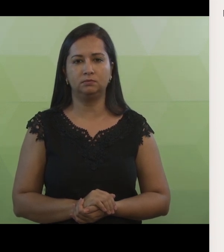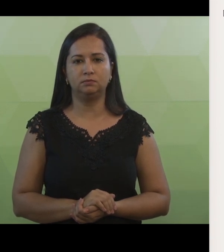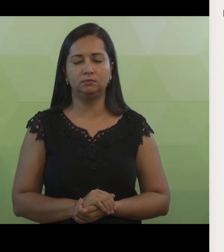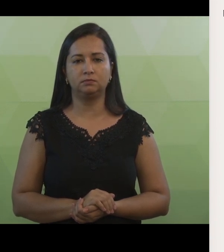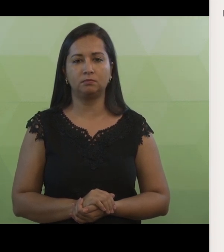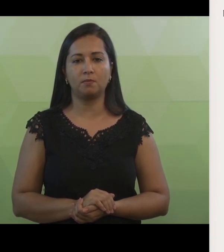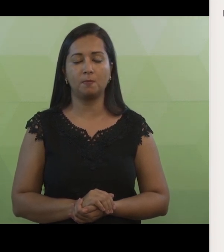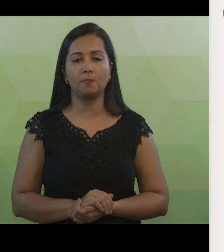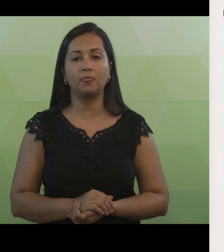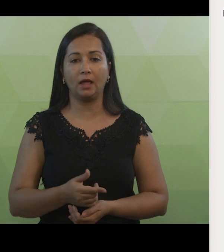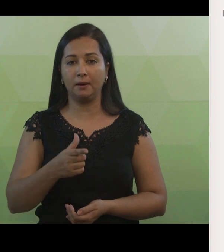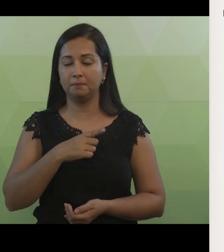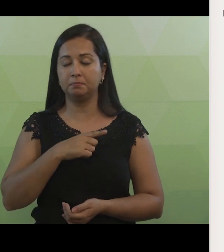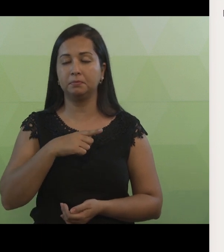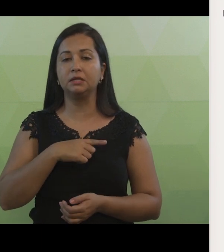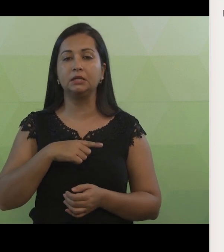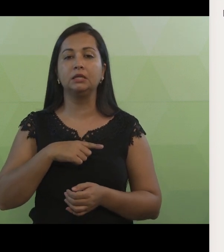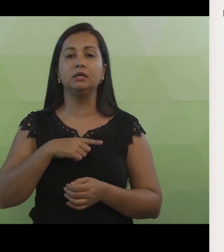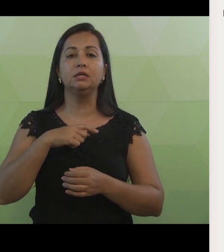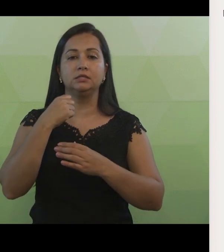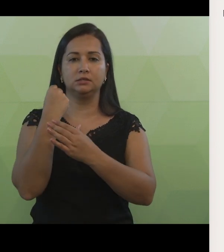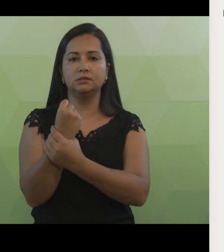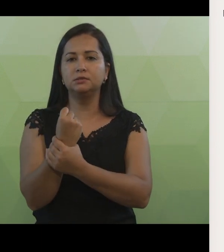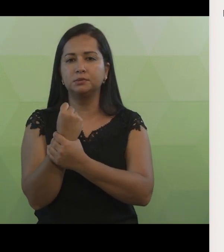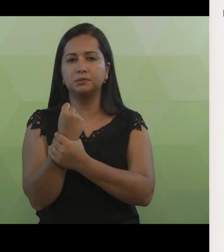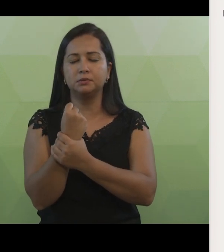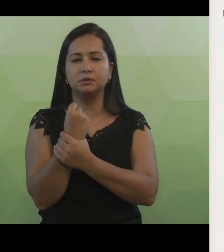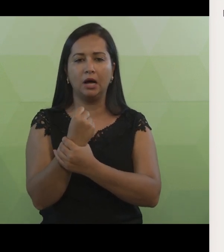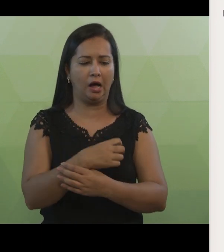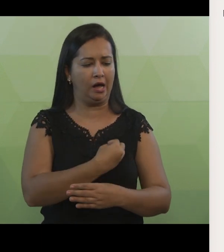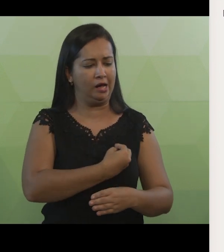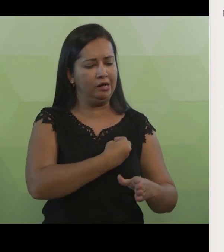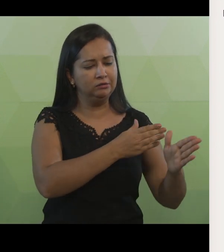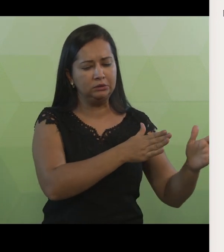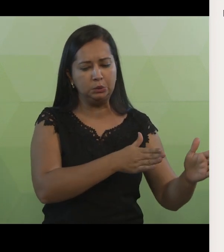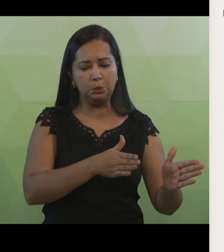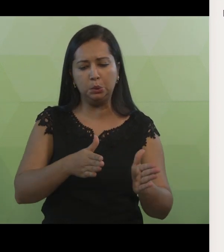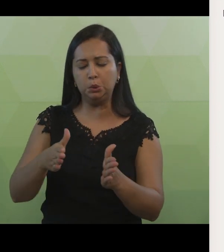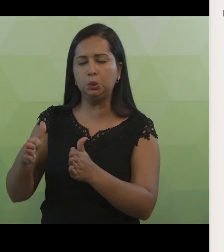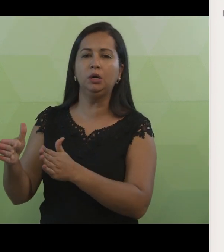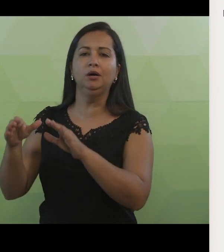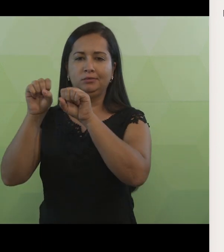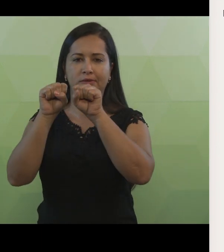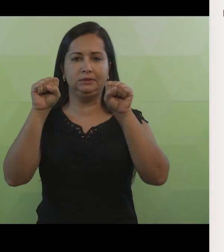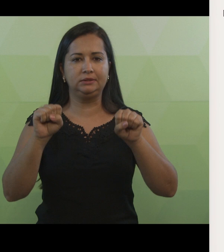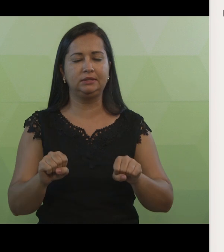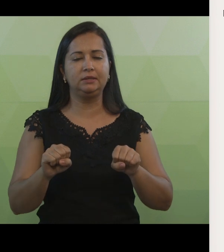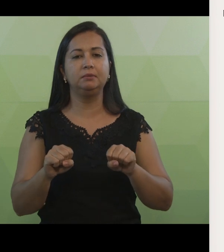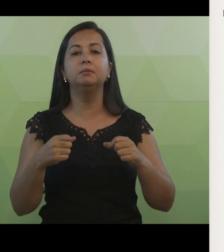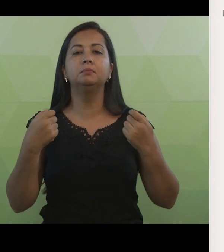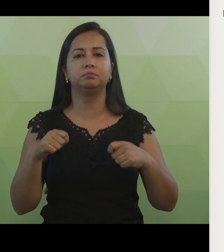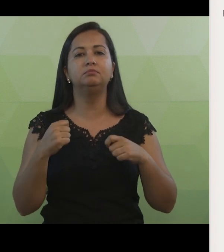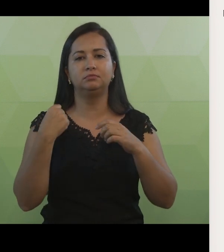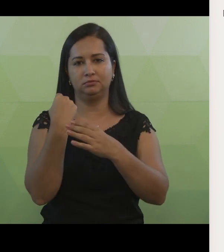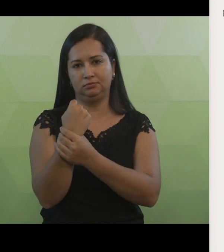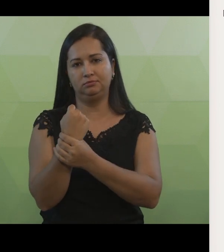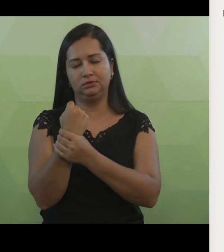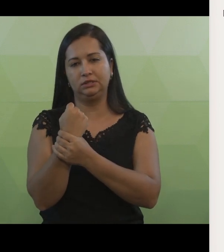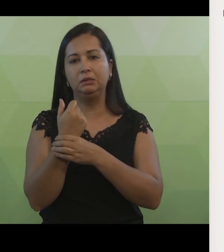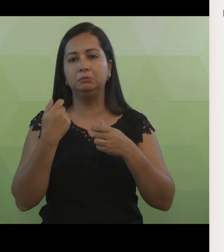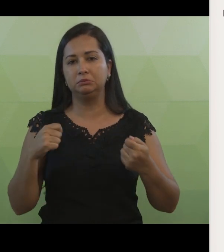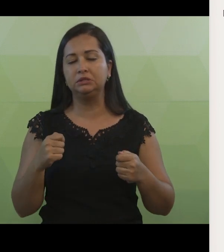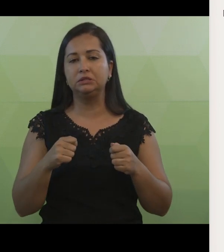Para se ter segurança em todo o ciclo de vida do desenvolvimento da aplicação, é importante a adoção de critérios de segurança do mais alto nível, como o